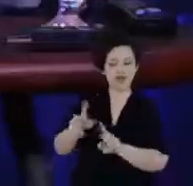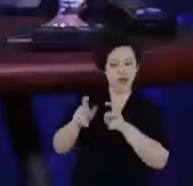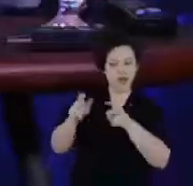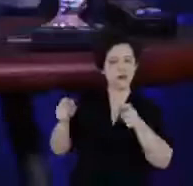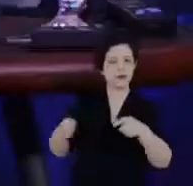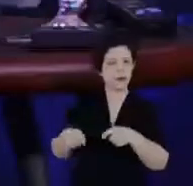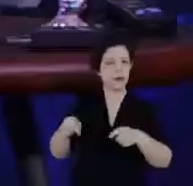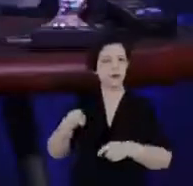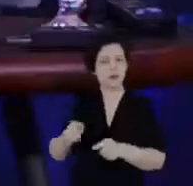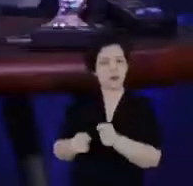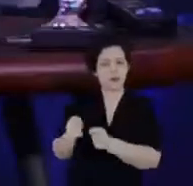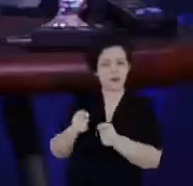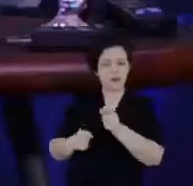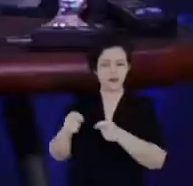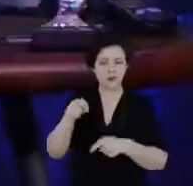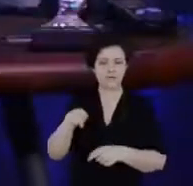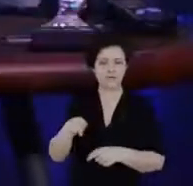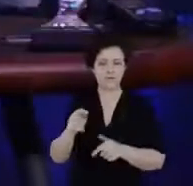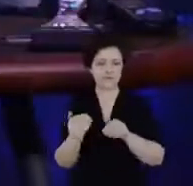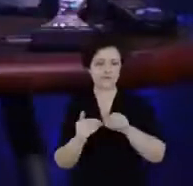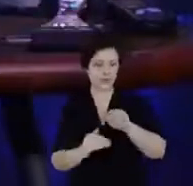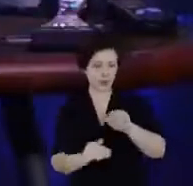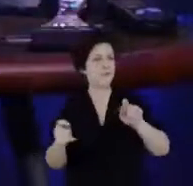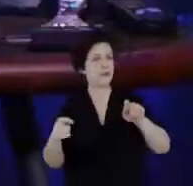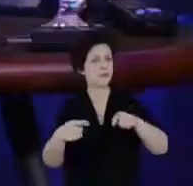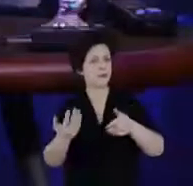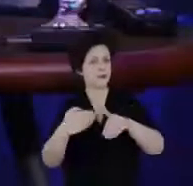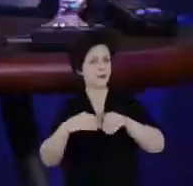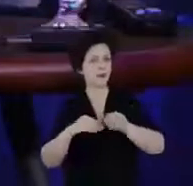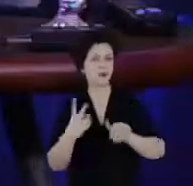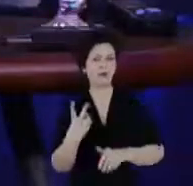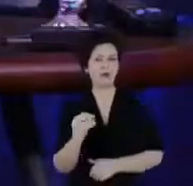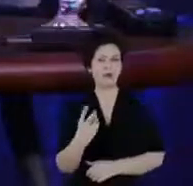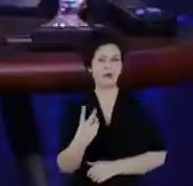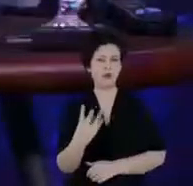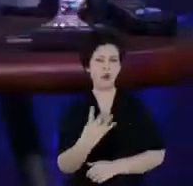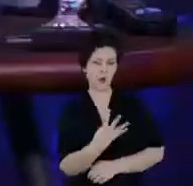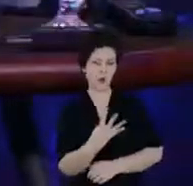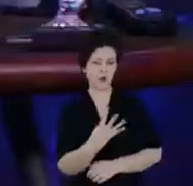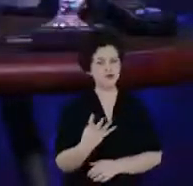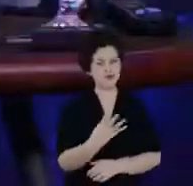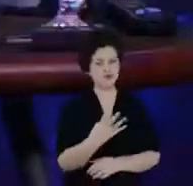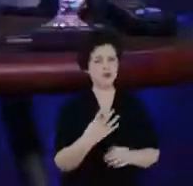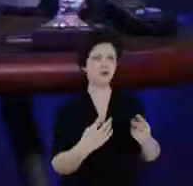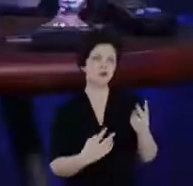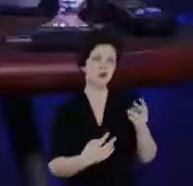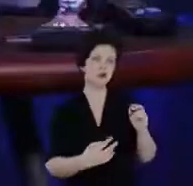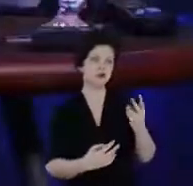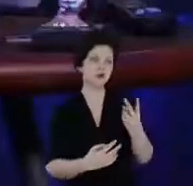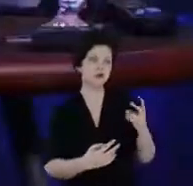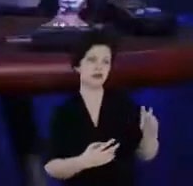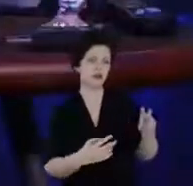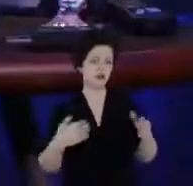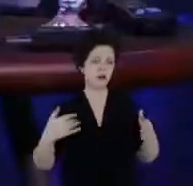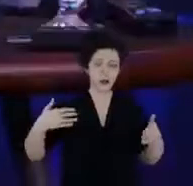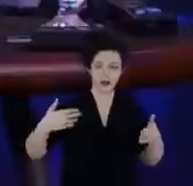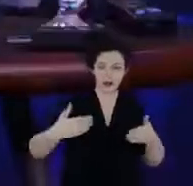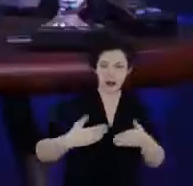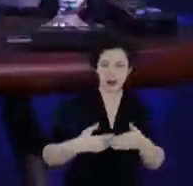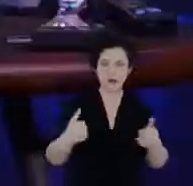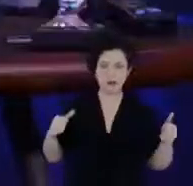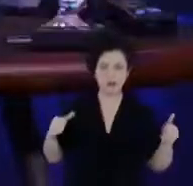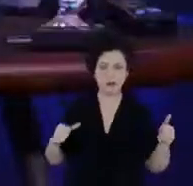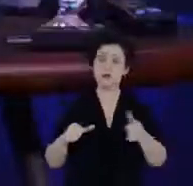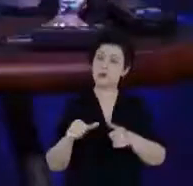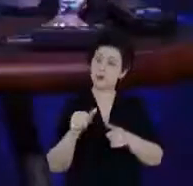viabilidade econômica das baterias a partir de 2024, 2025. De lá para cá, houve uma mudança